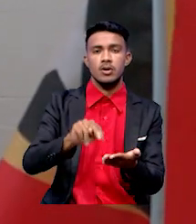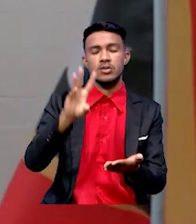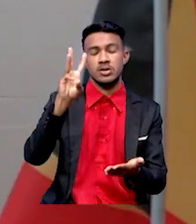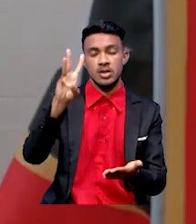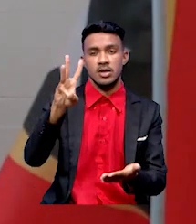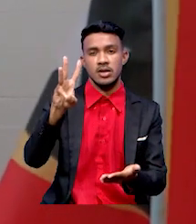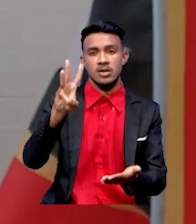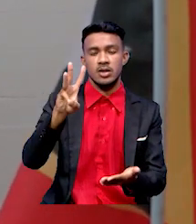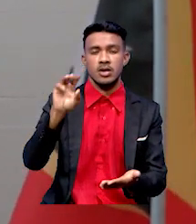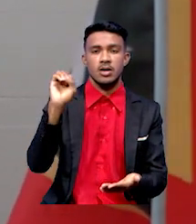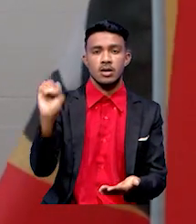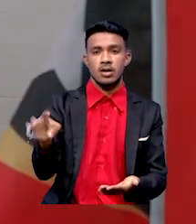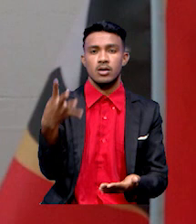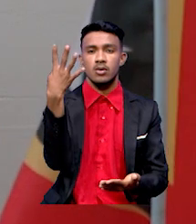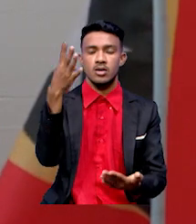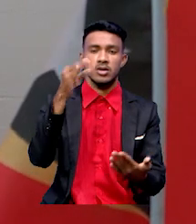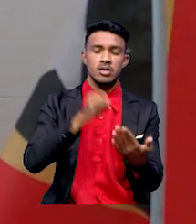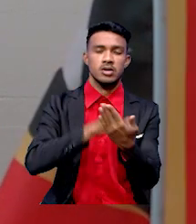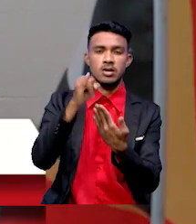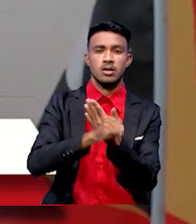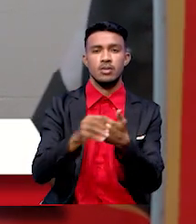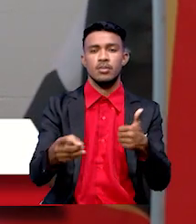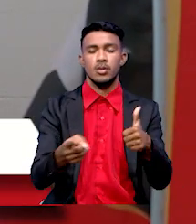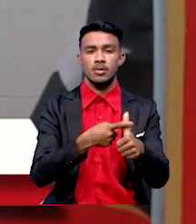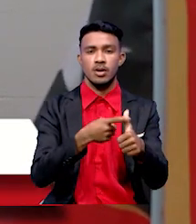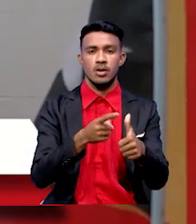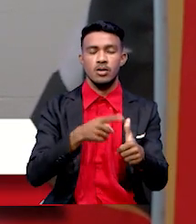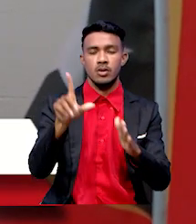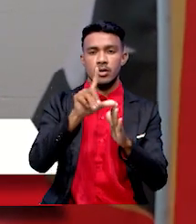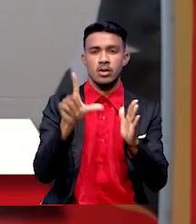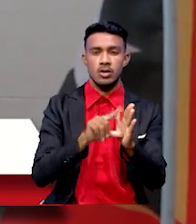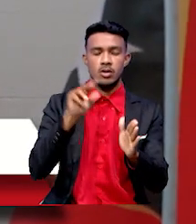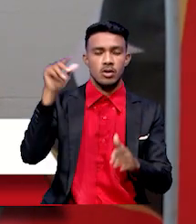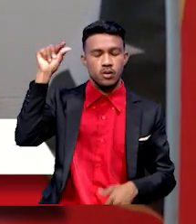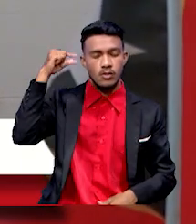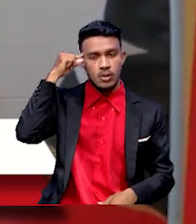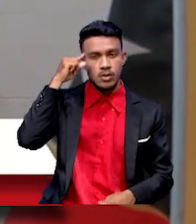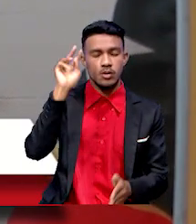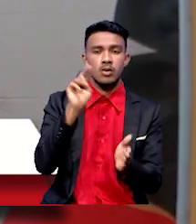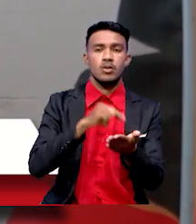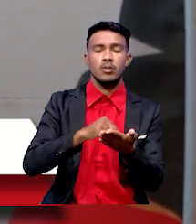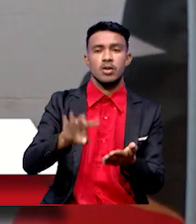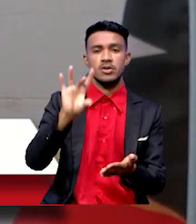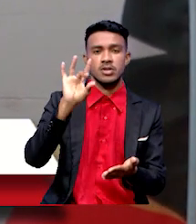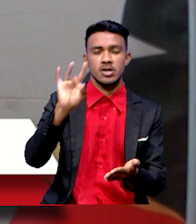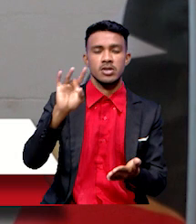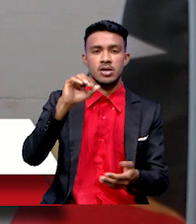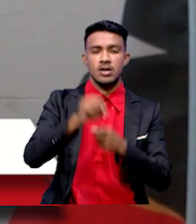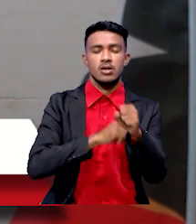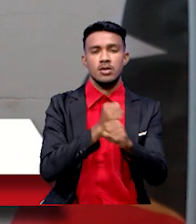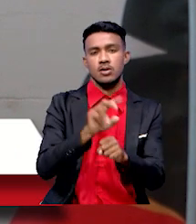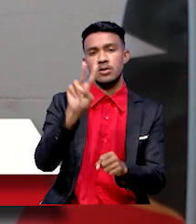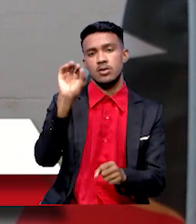6/2022, de 14 de janeiro, ne primeira alteração ba decreto do governo número 6/2017, né? Quando vai regulamento